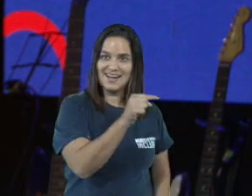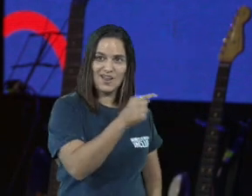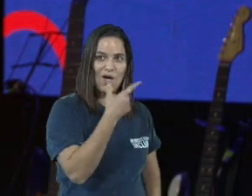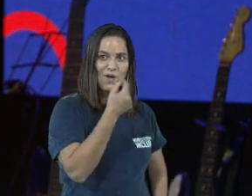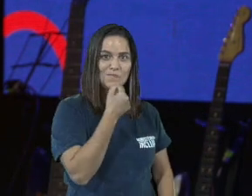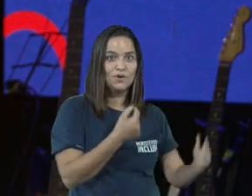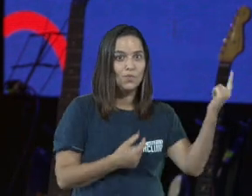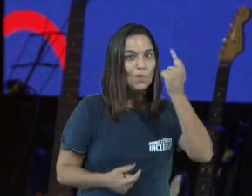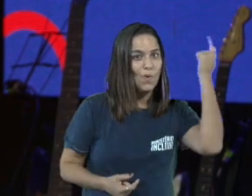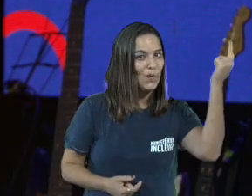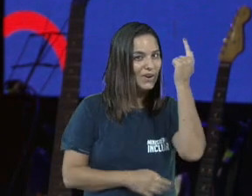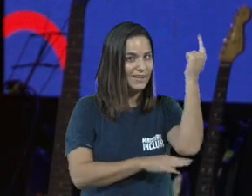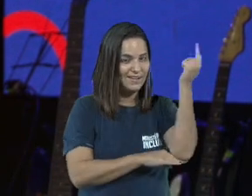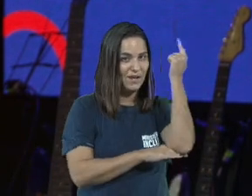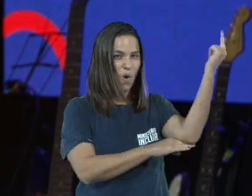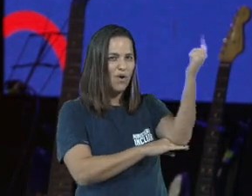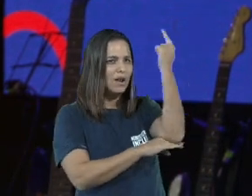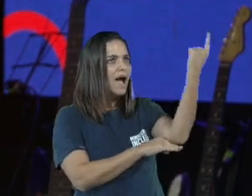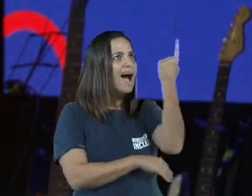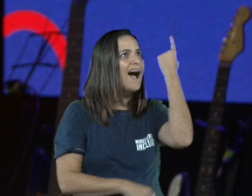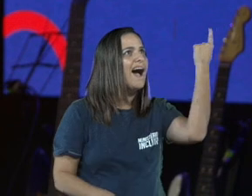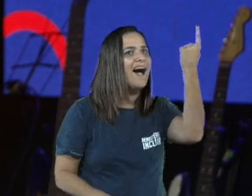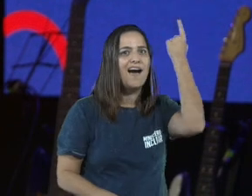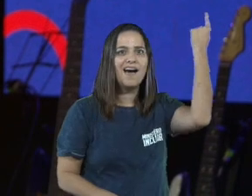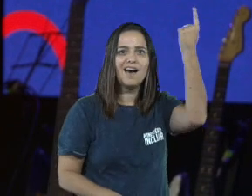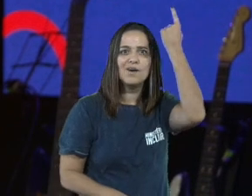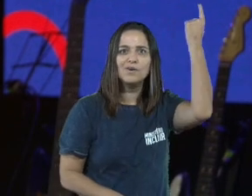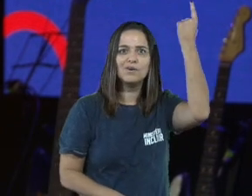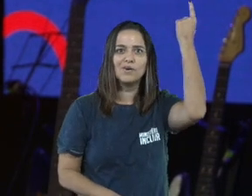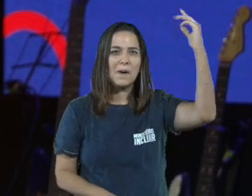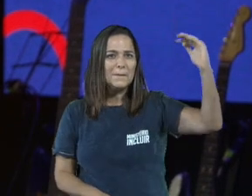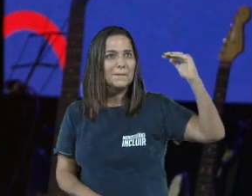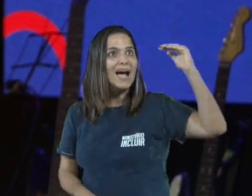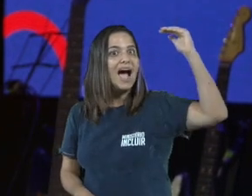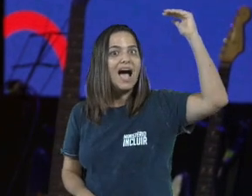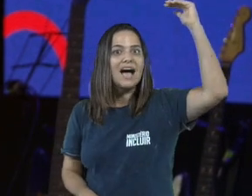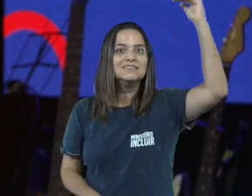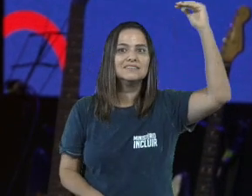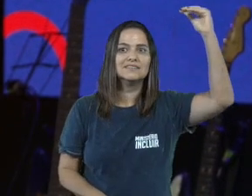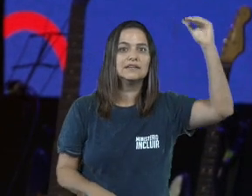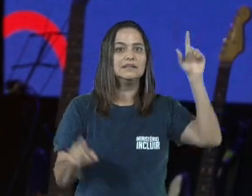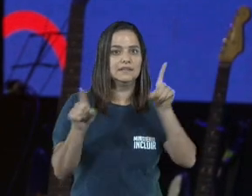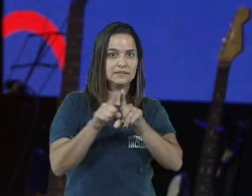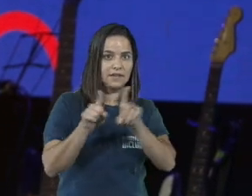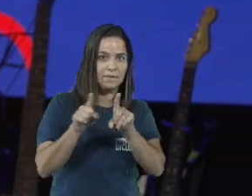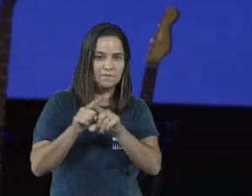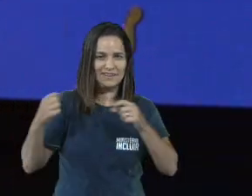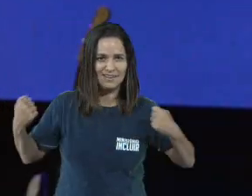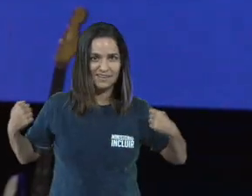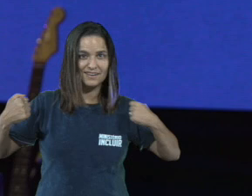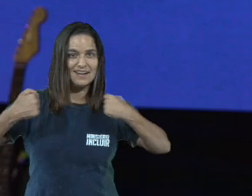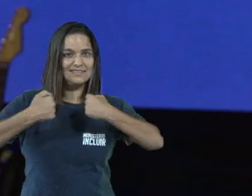além dele ser muito grande ele tinha uma armadura intransponível e que o seu escudo era tão grande que tinha um homem